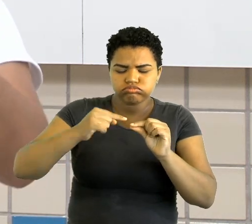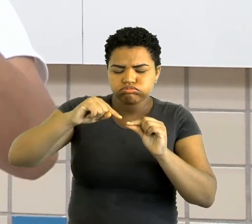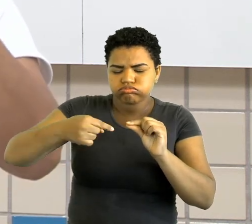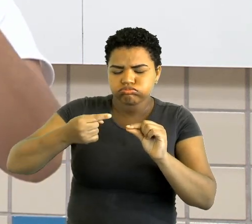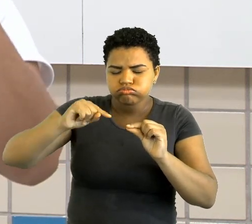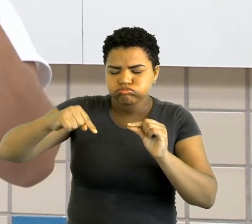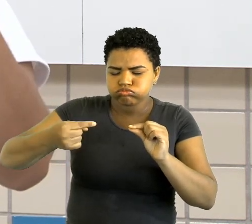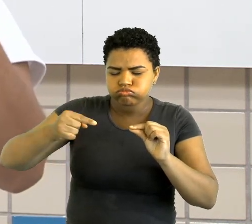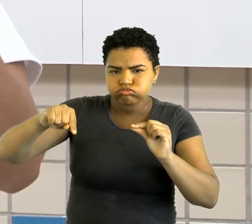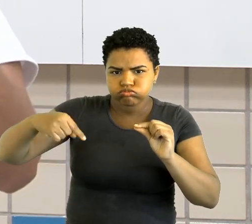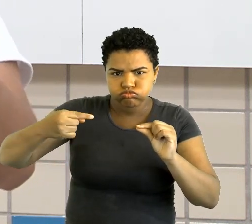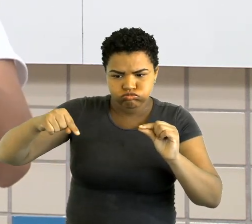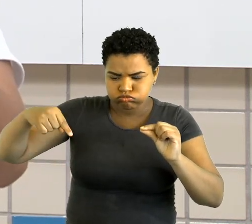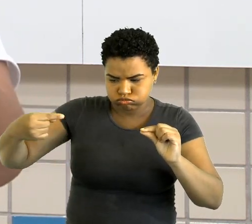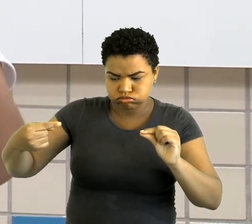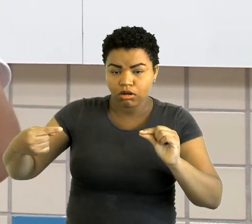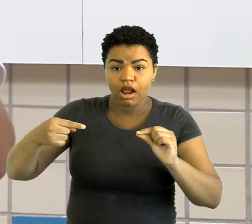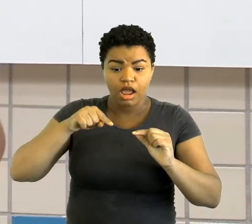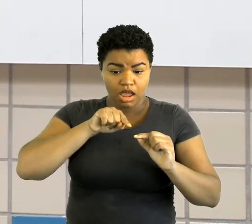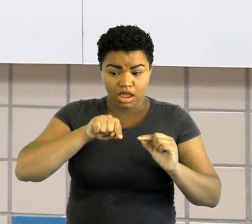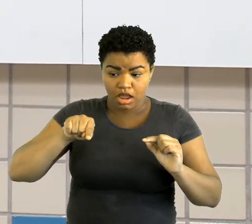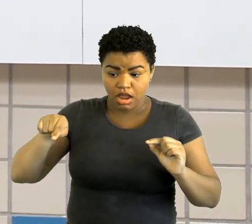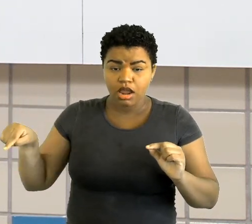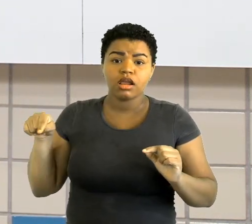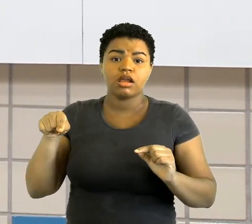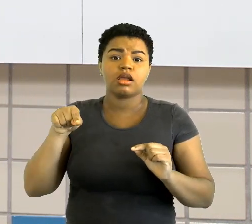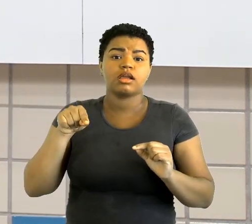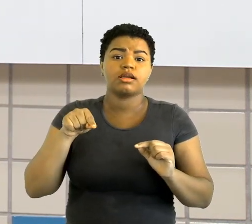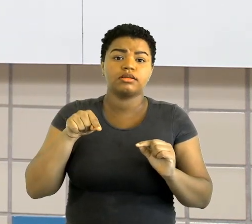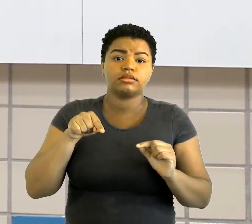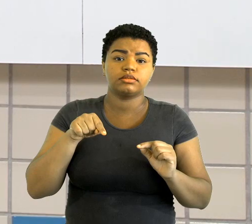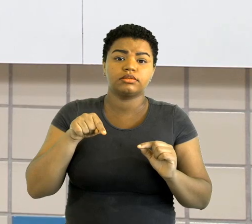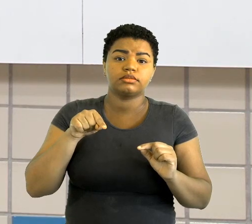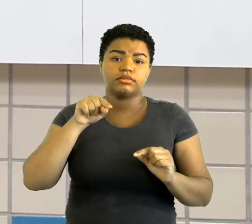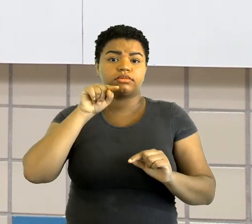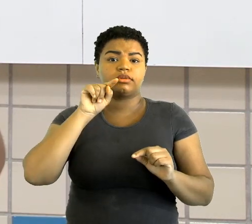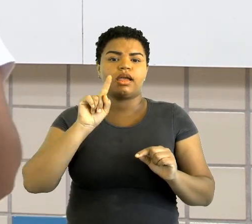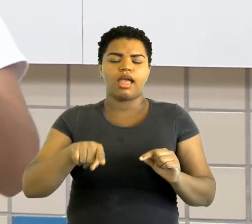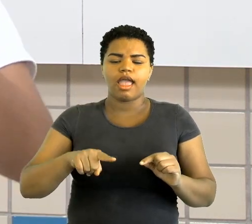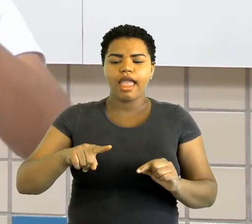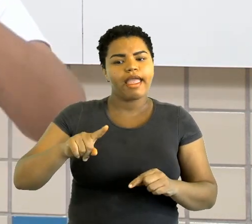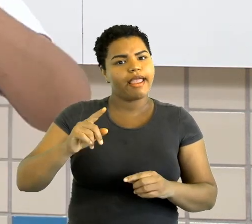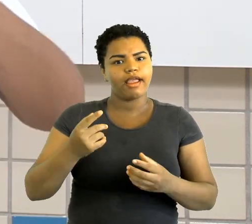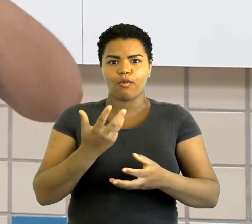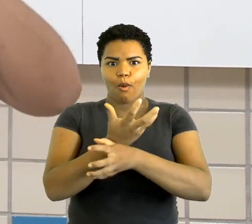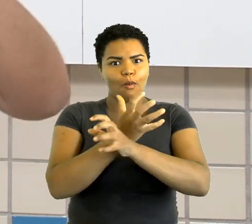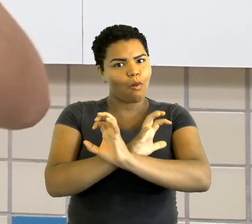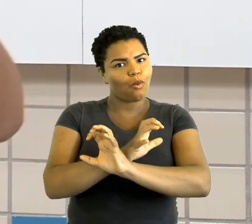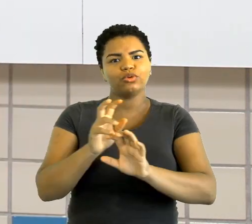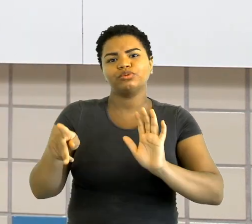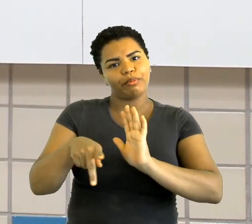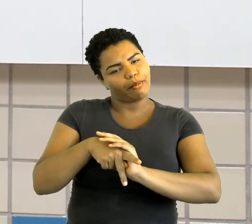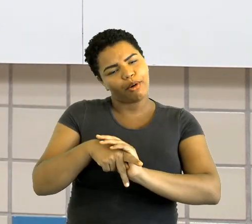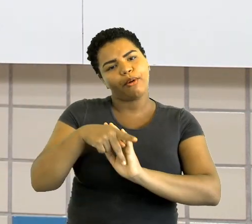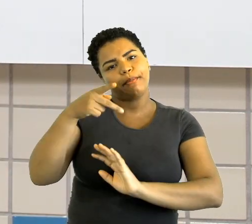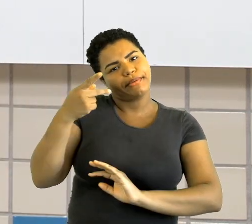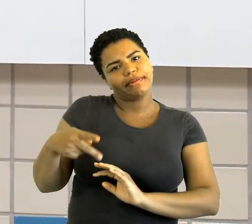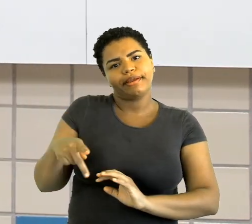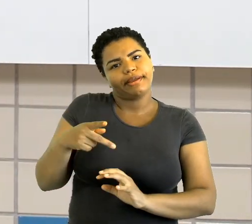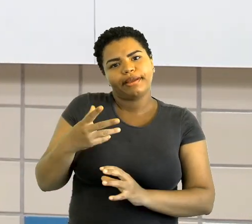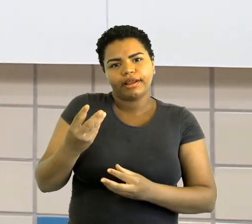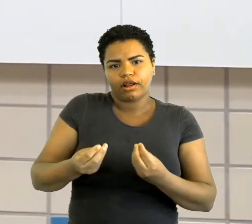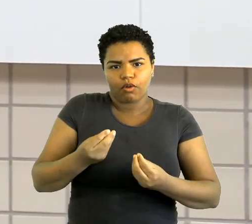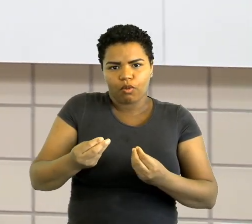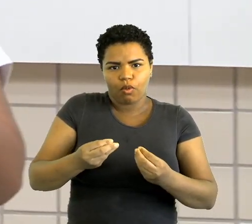anéis? Esses anéis funcionam como se fosse o esqueleto da minhoca. Então, faz também todo esse processo